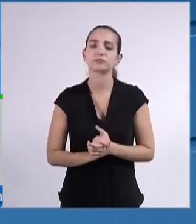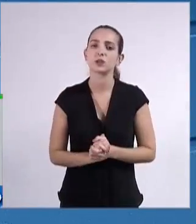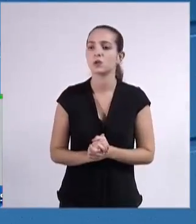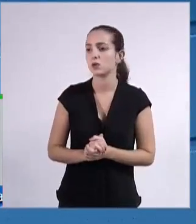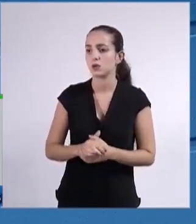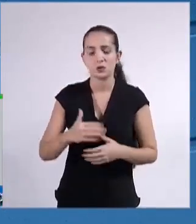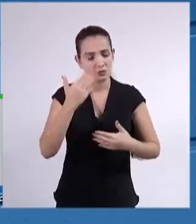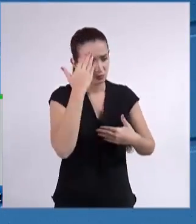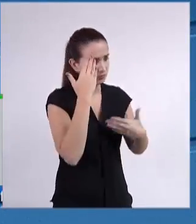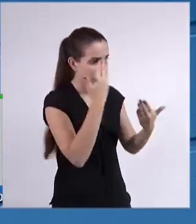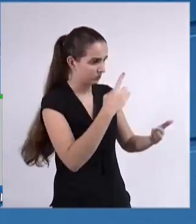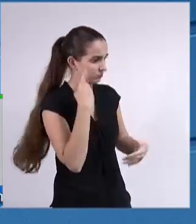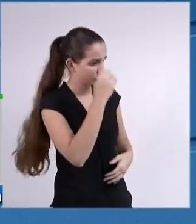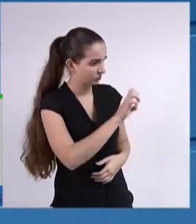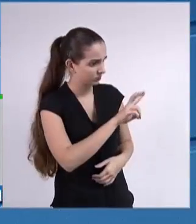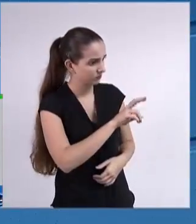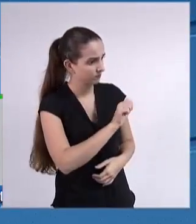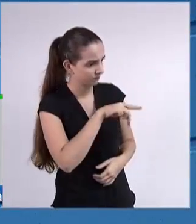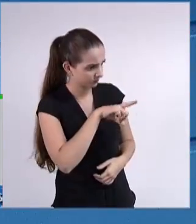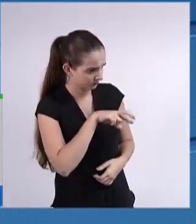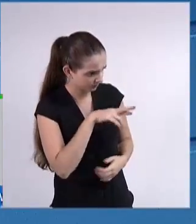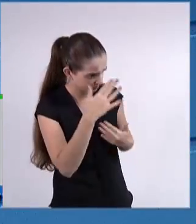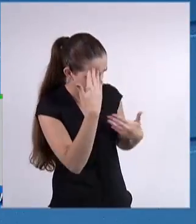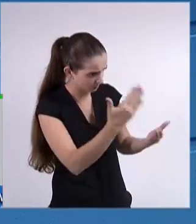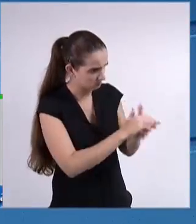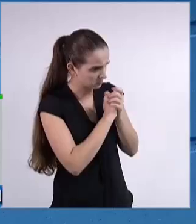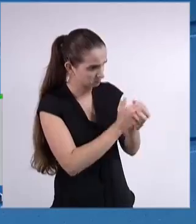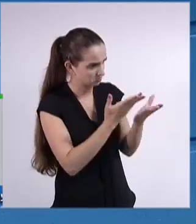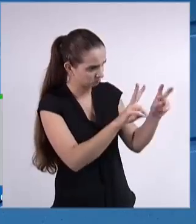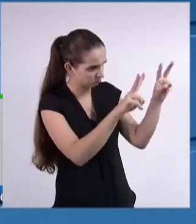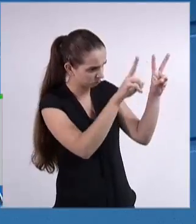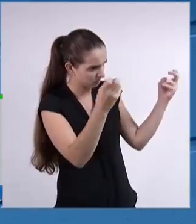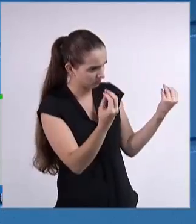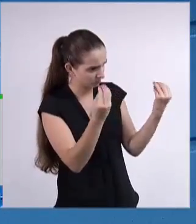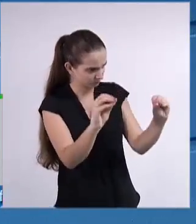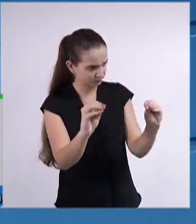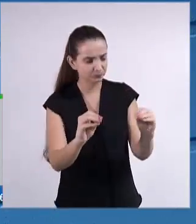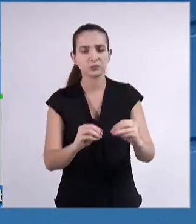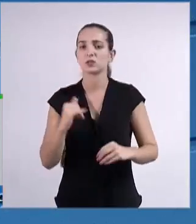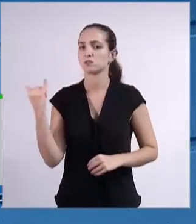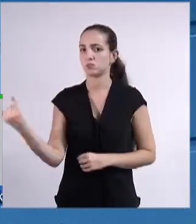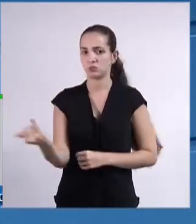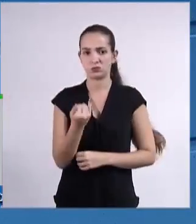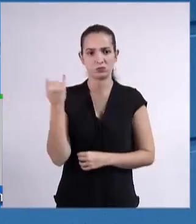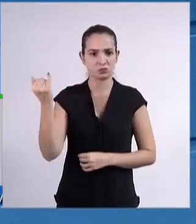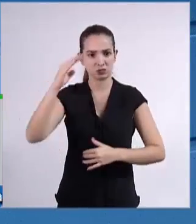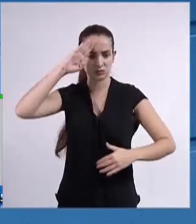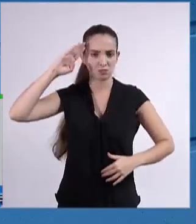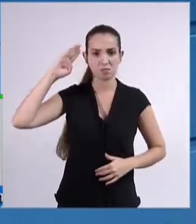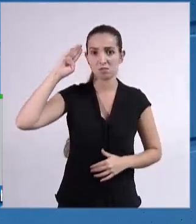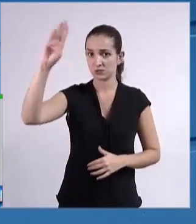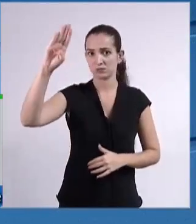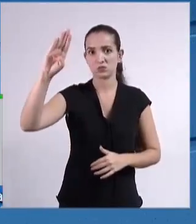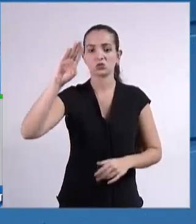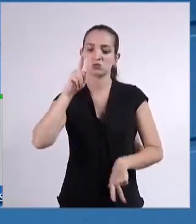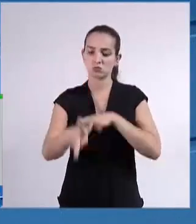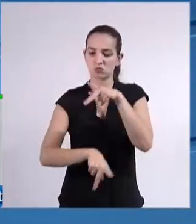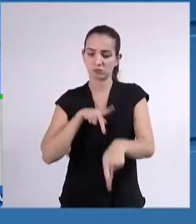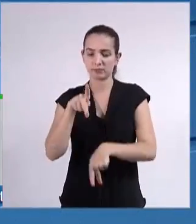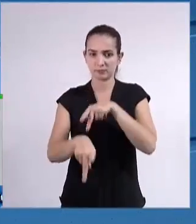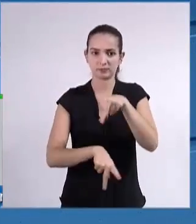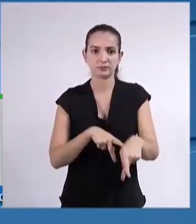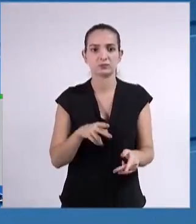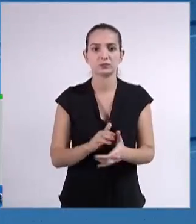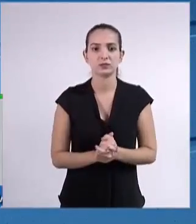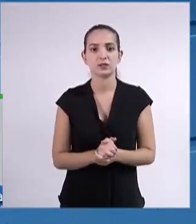Primeiramente, parabenizar pelo tema, que é de muita importância, principalmente para a nossa população,